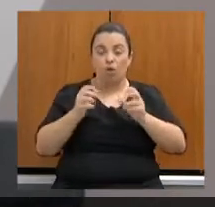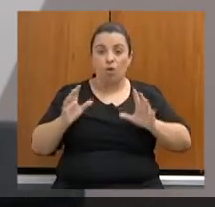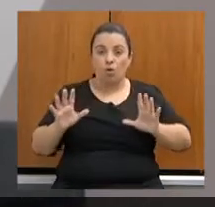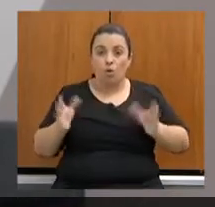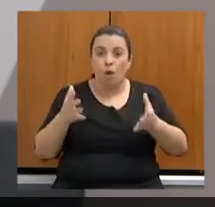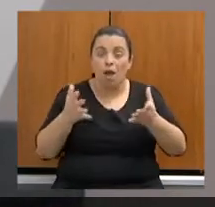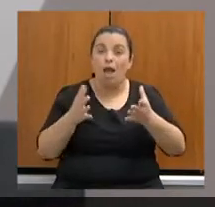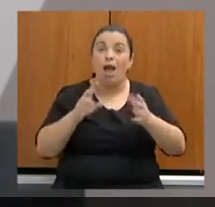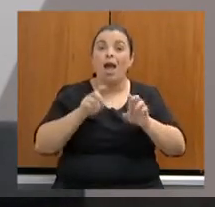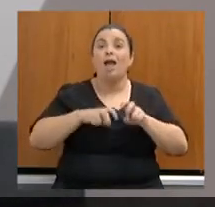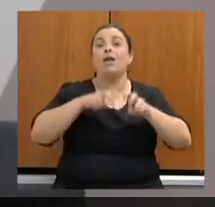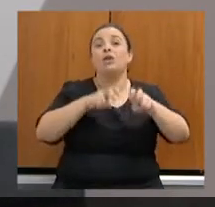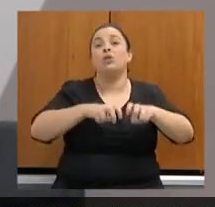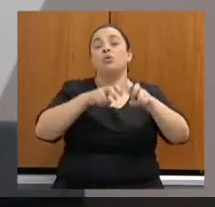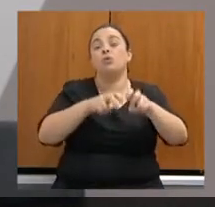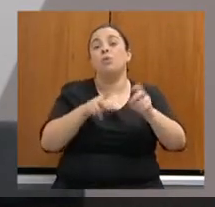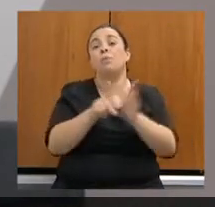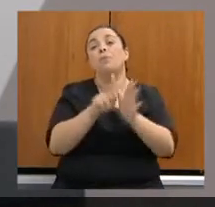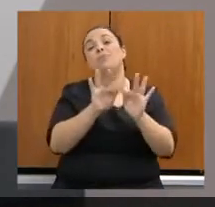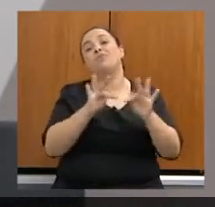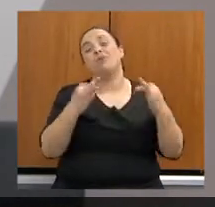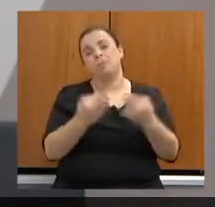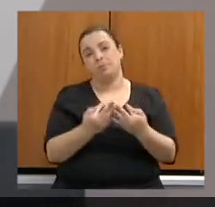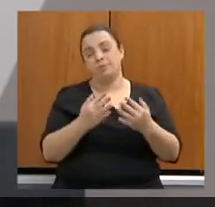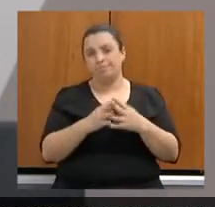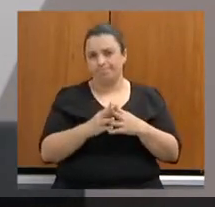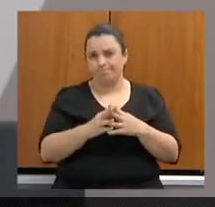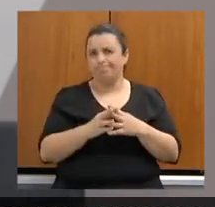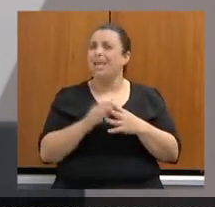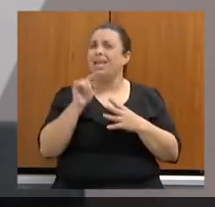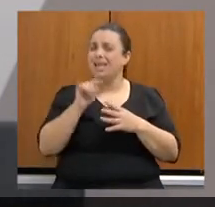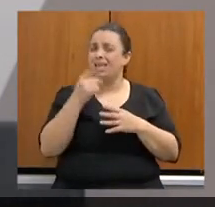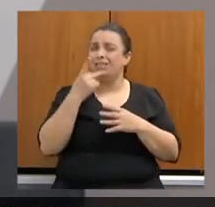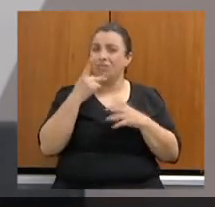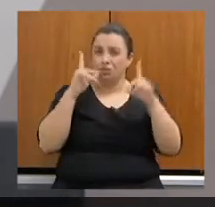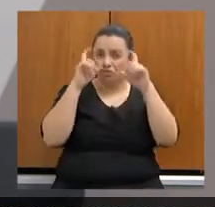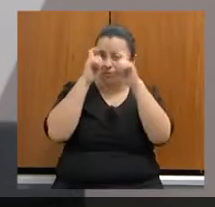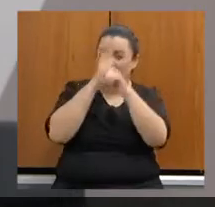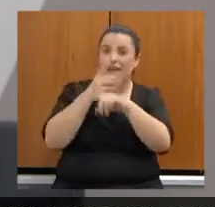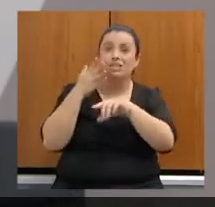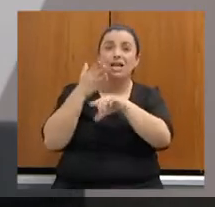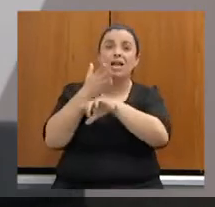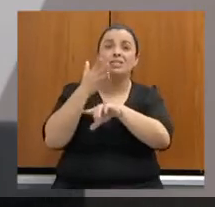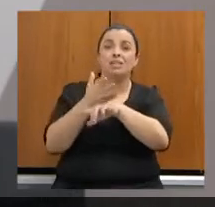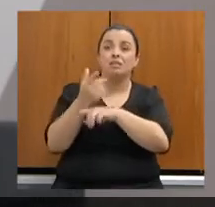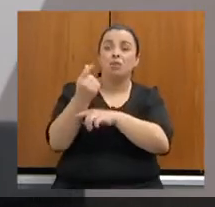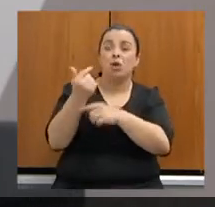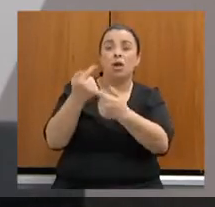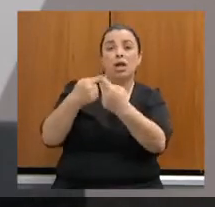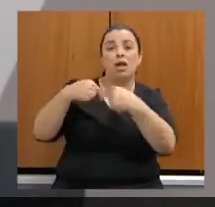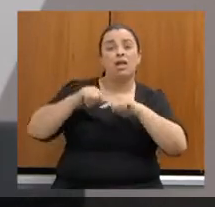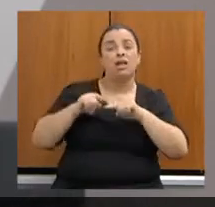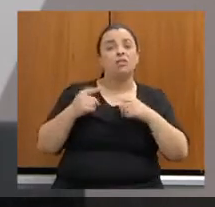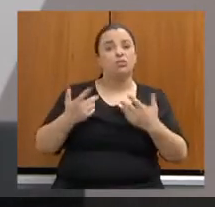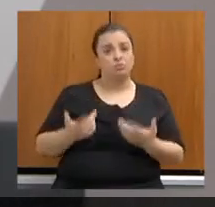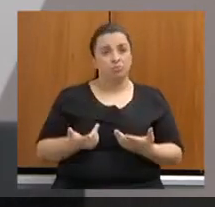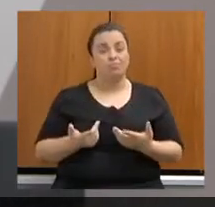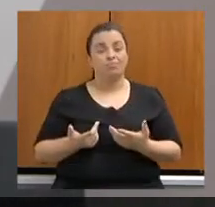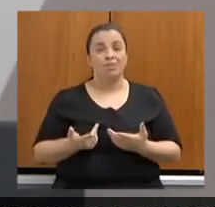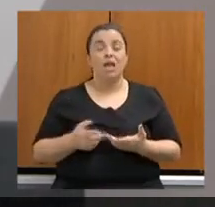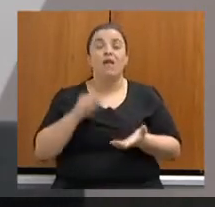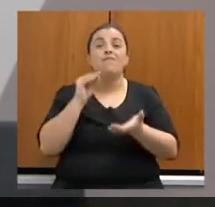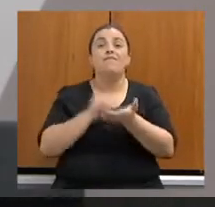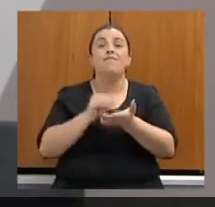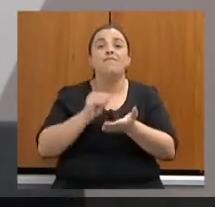eles relatam extremas dificuldades do acesso ao crédito um ausência de uma política específica